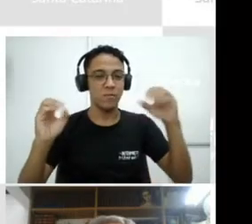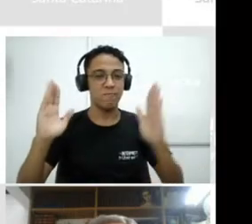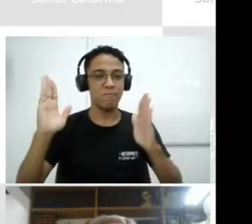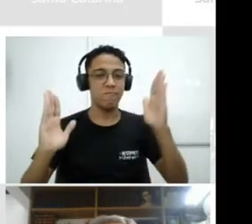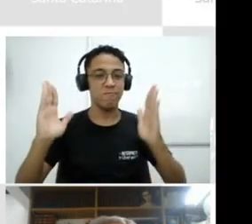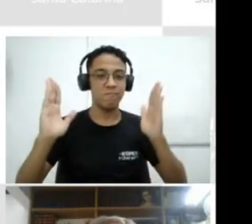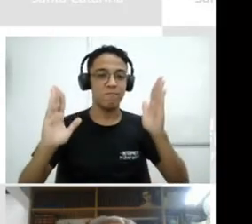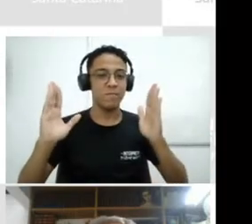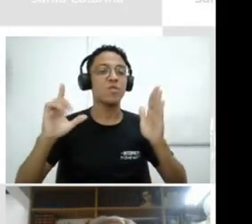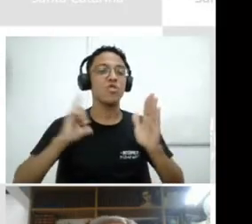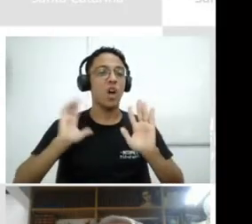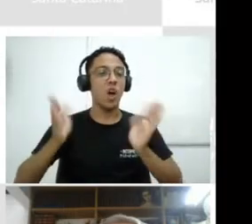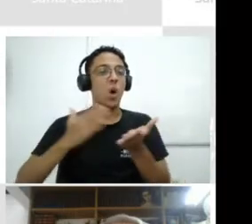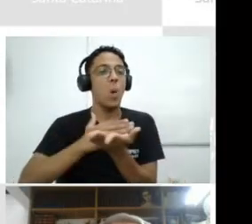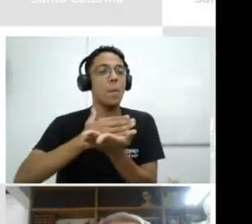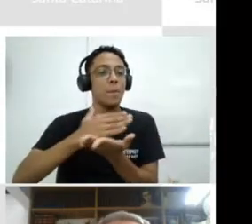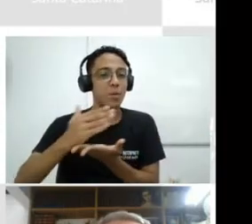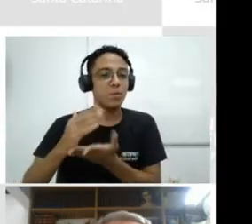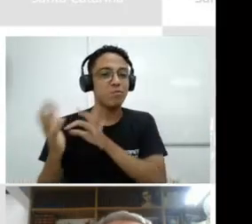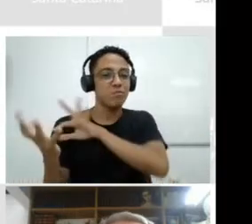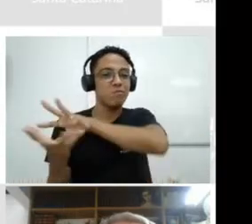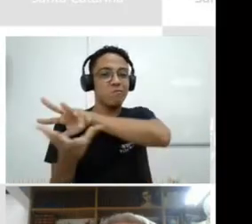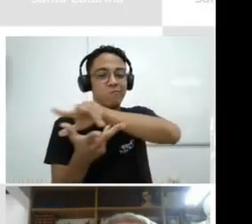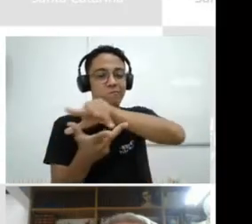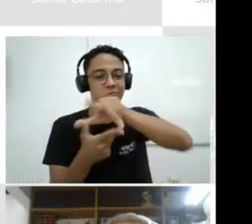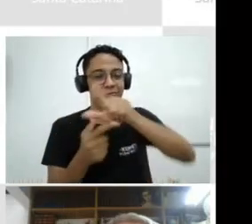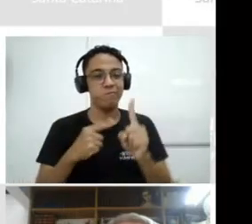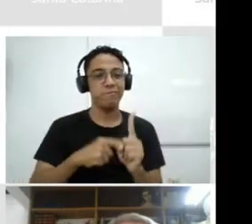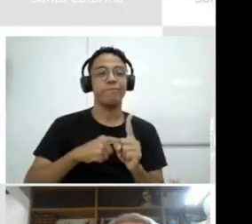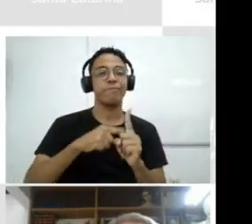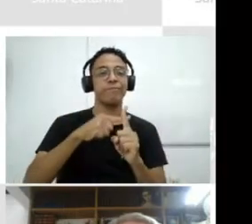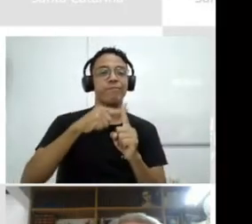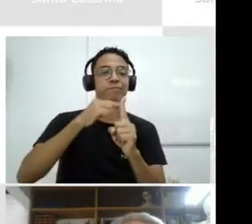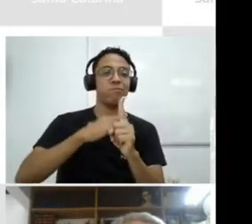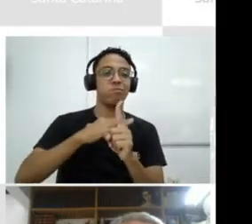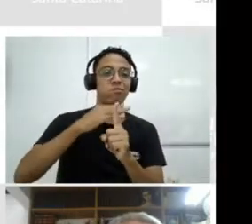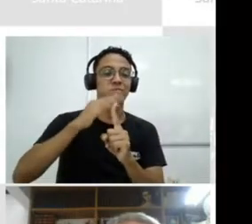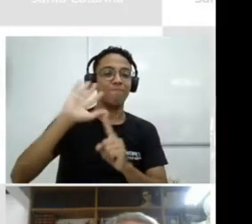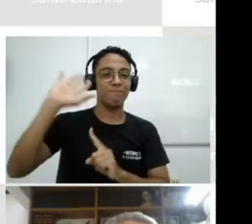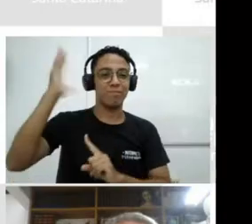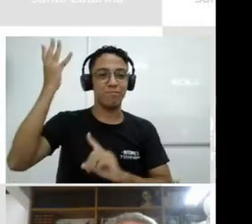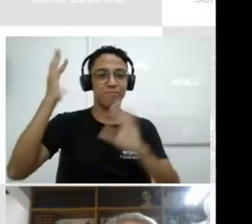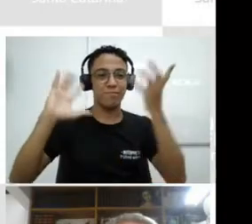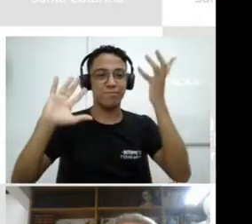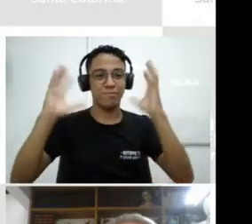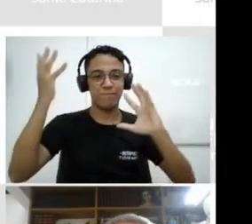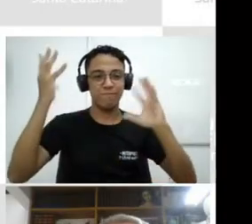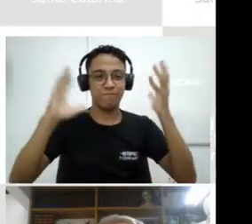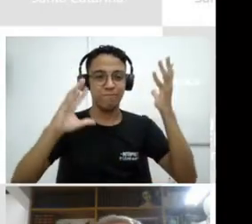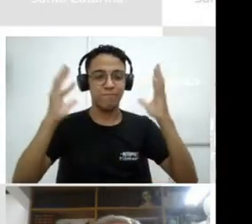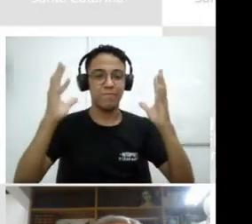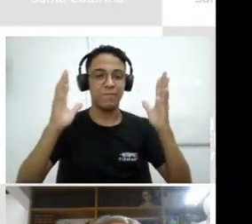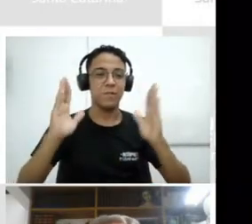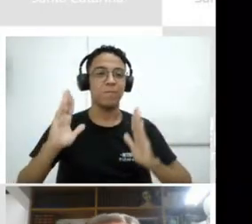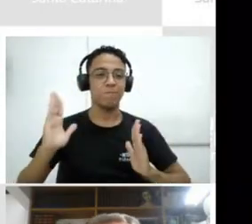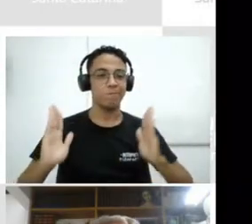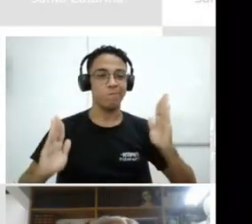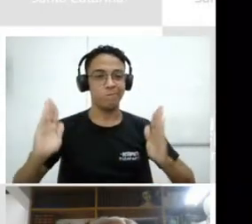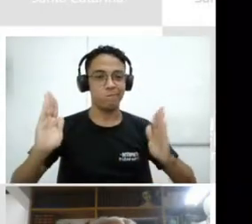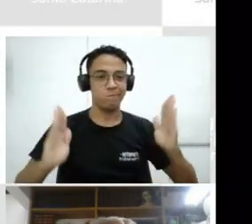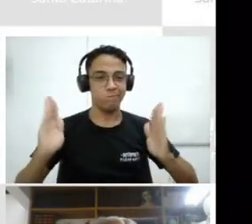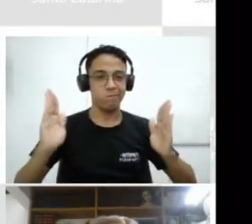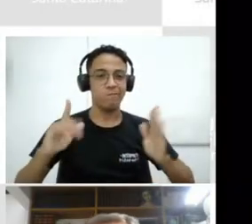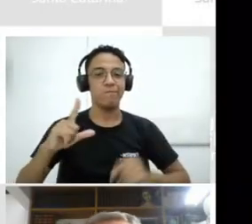um conjunto de mensurações instrumentais do clima que permitem estabelecer um período de